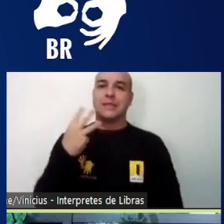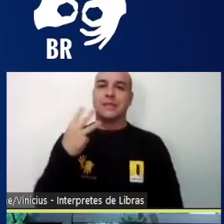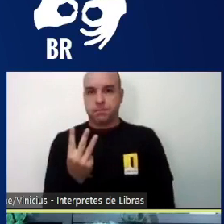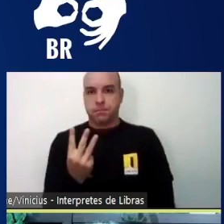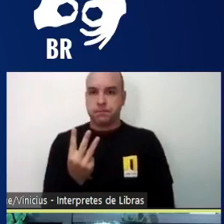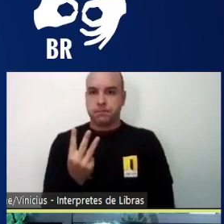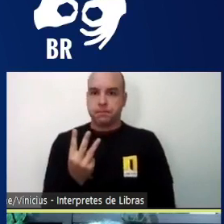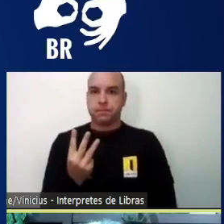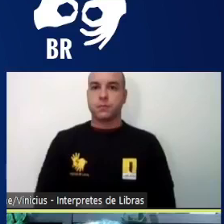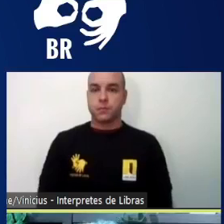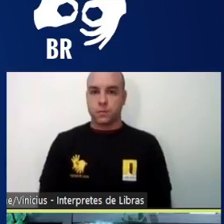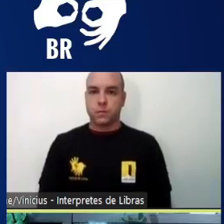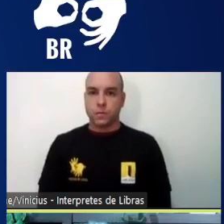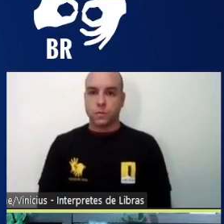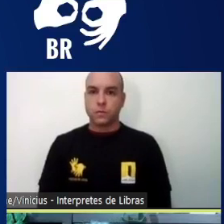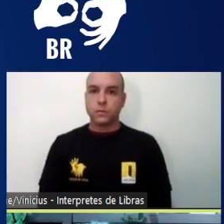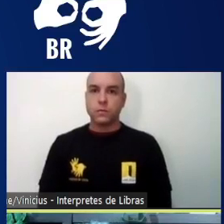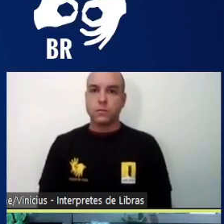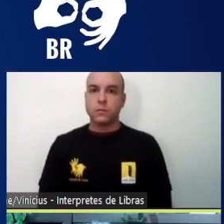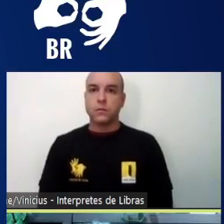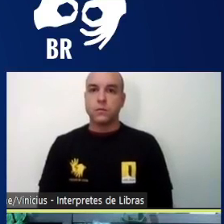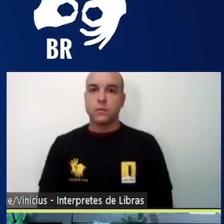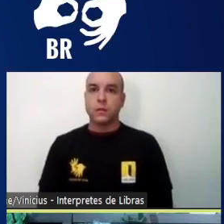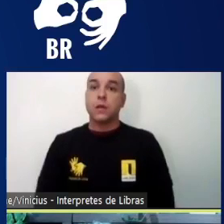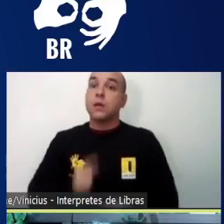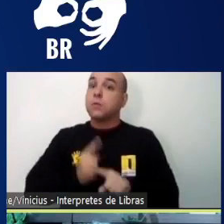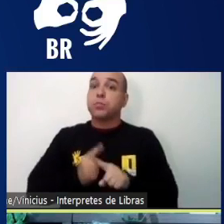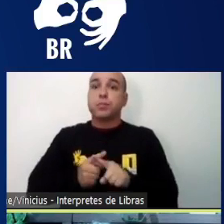Porque é uma reação em cadeia.